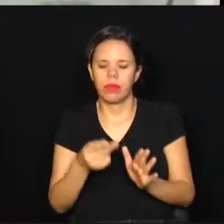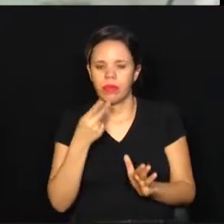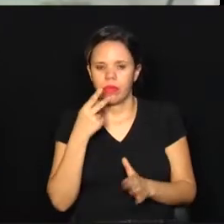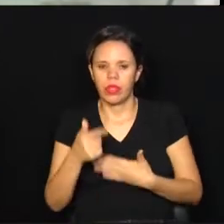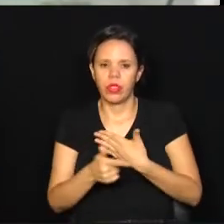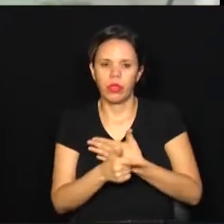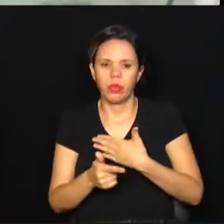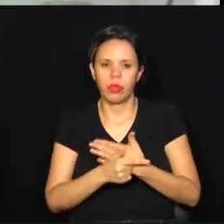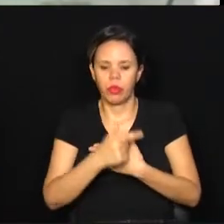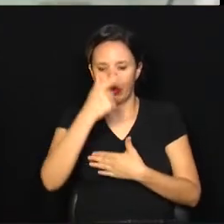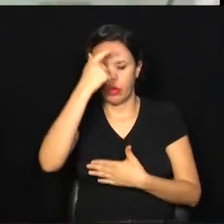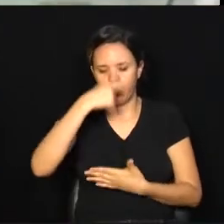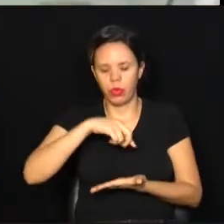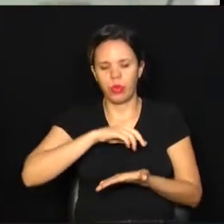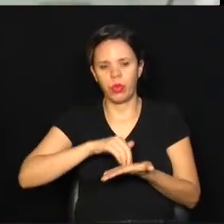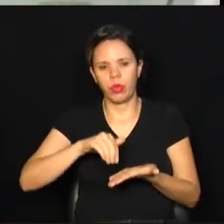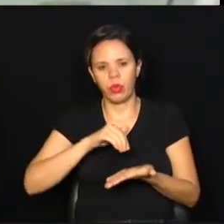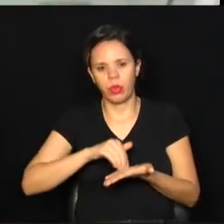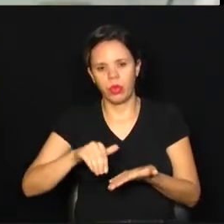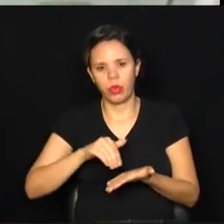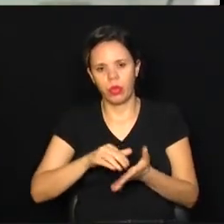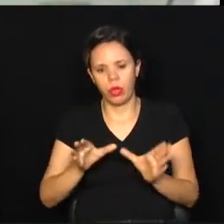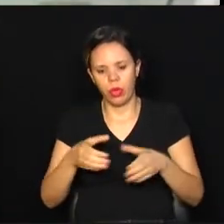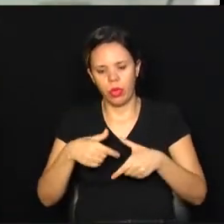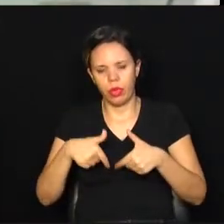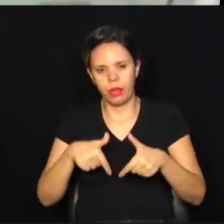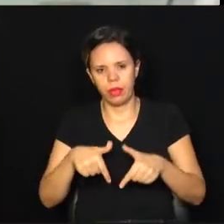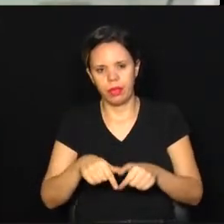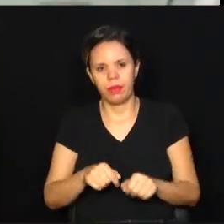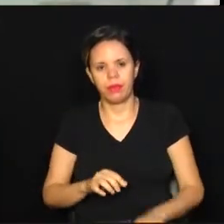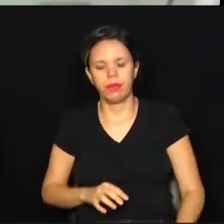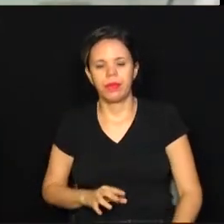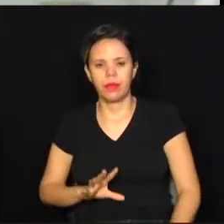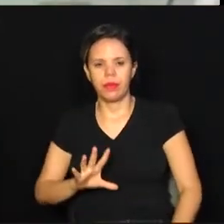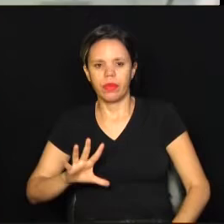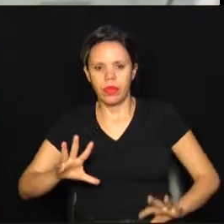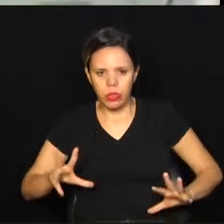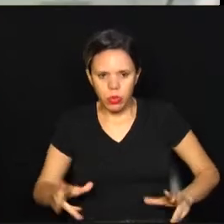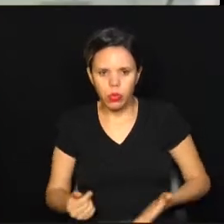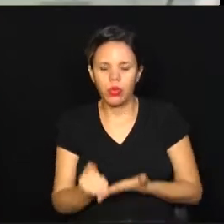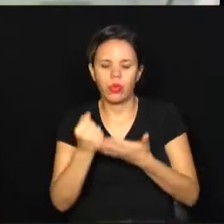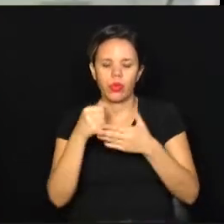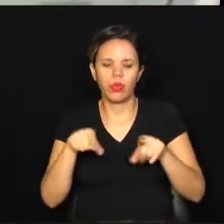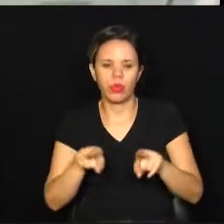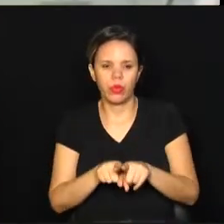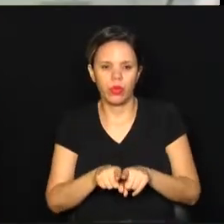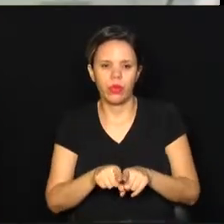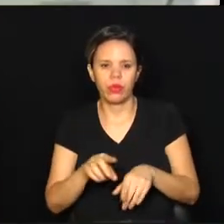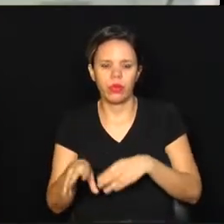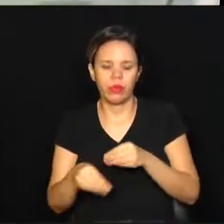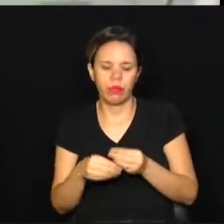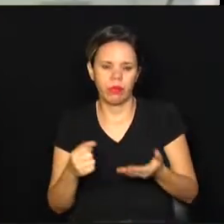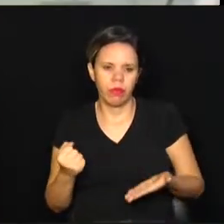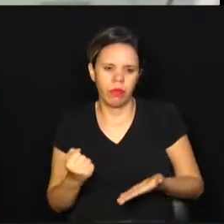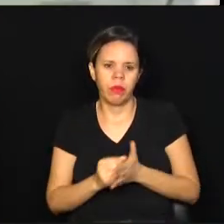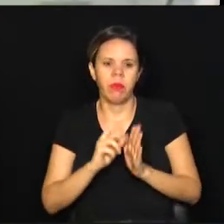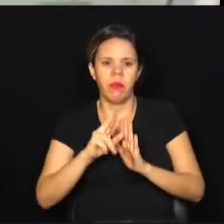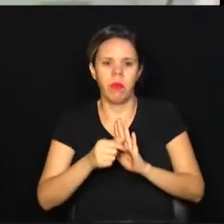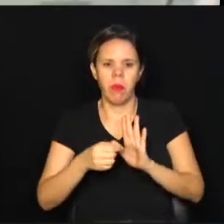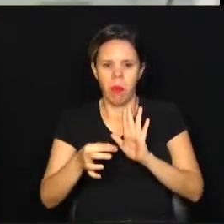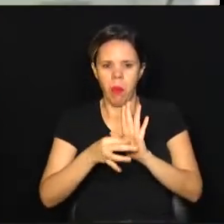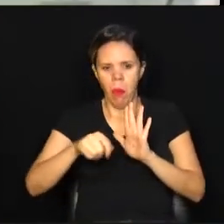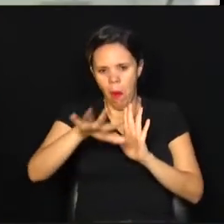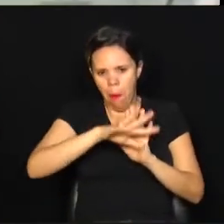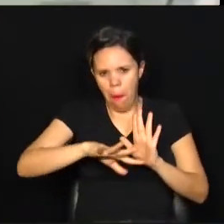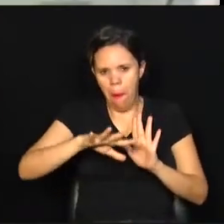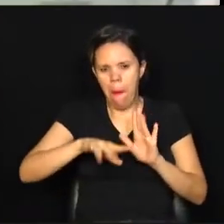papel de relator da comissão, toda contribuição que vem das diversas áreas